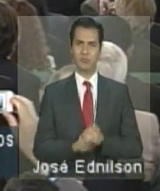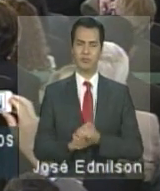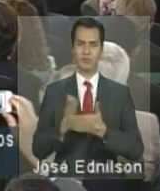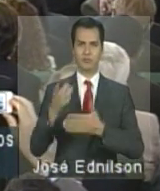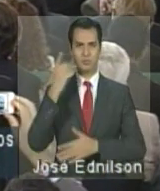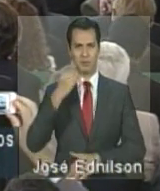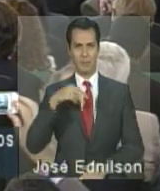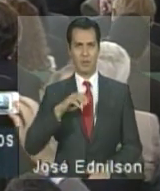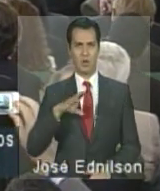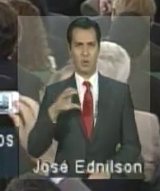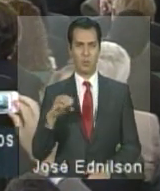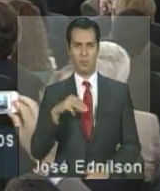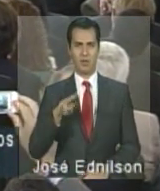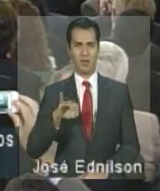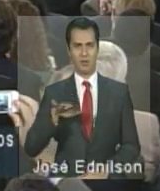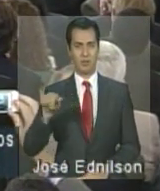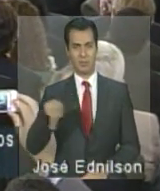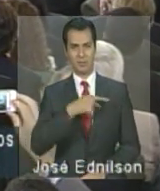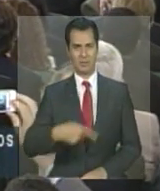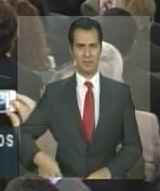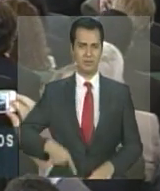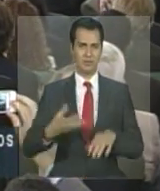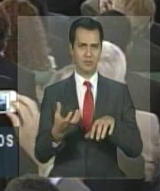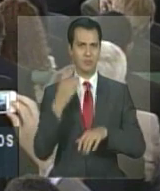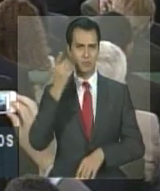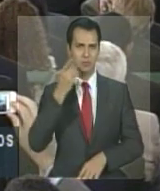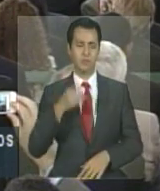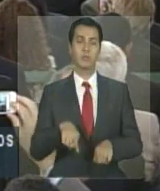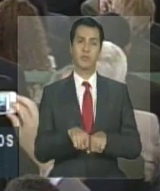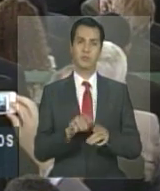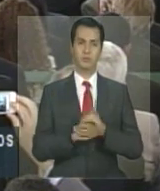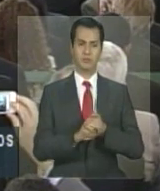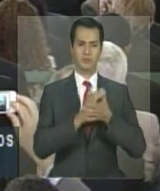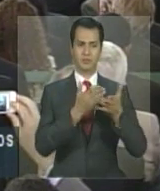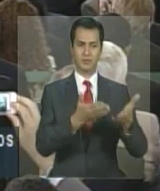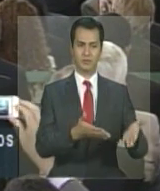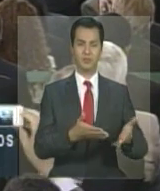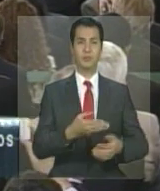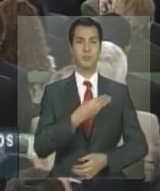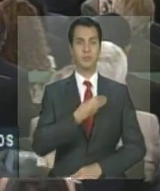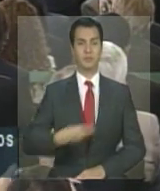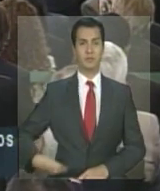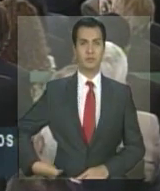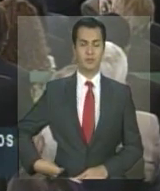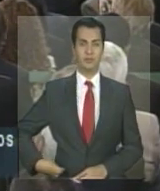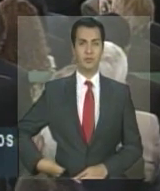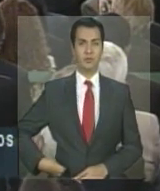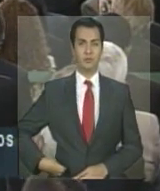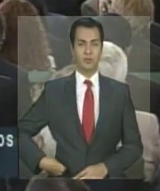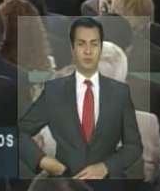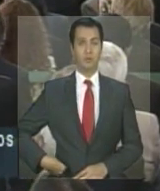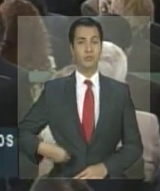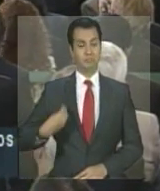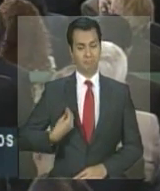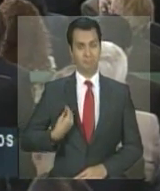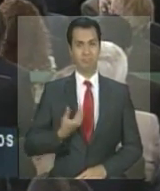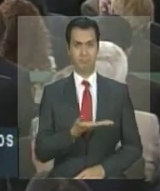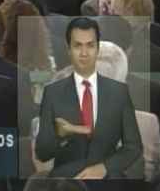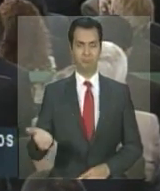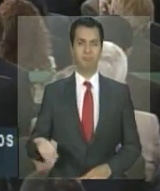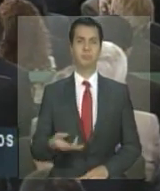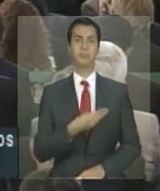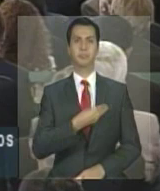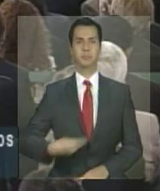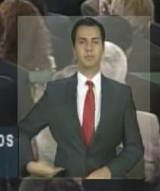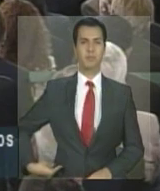Maia, presidente da Câmara dos Deputados. Cumprimentar aqui os ministros de Estado presentes, o